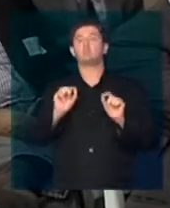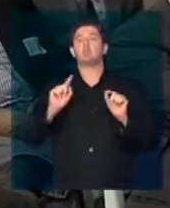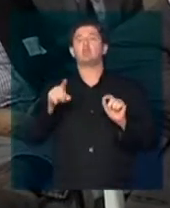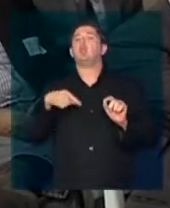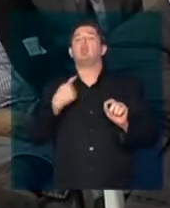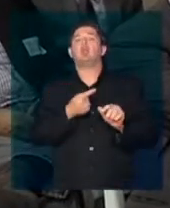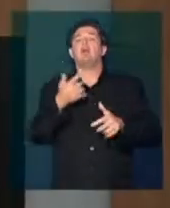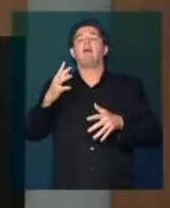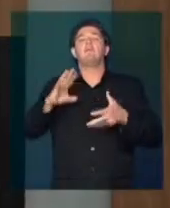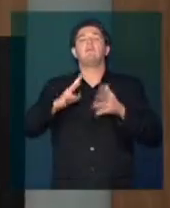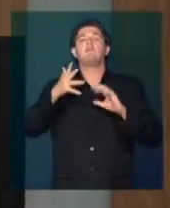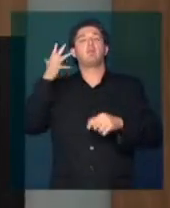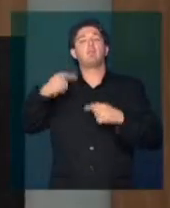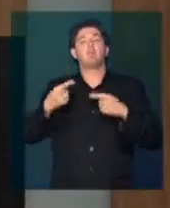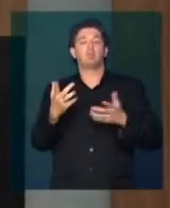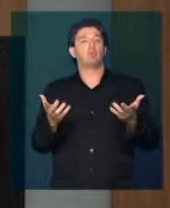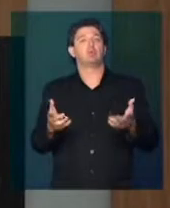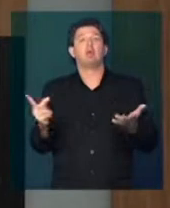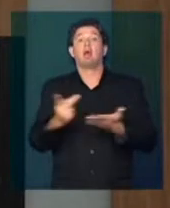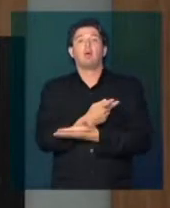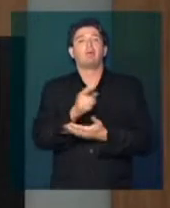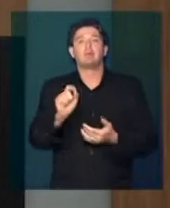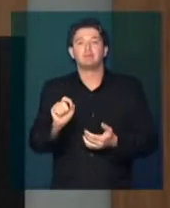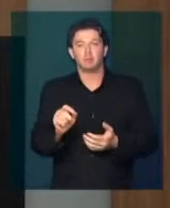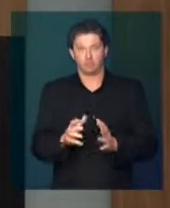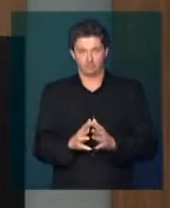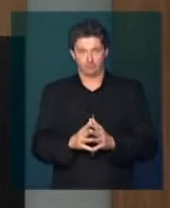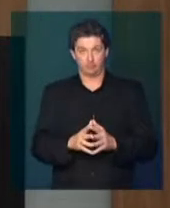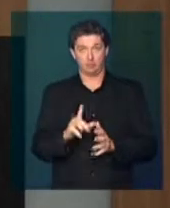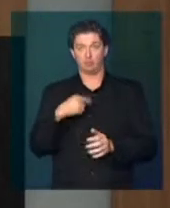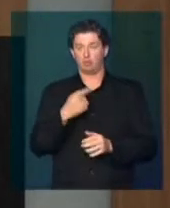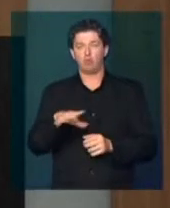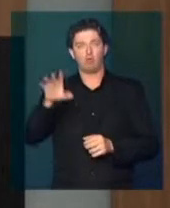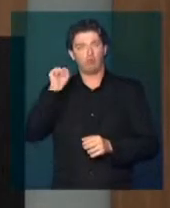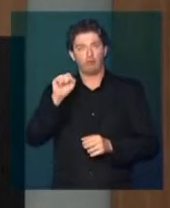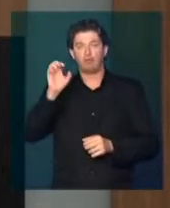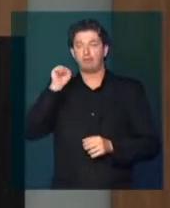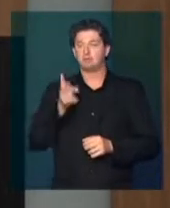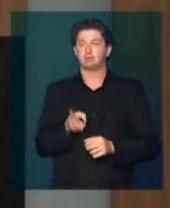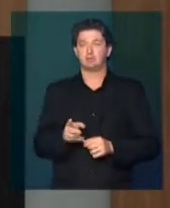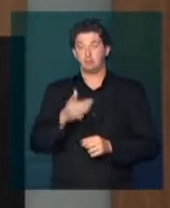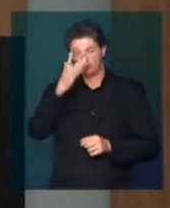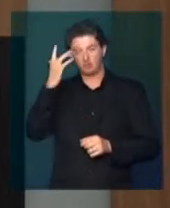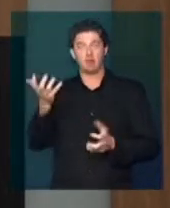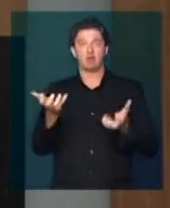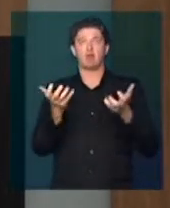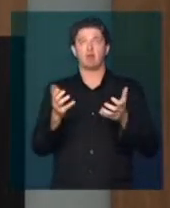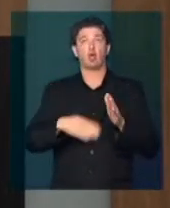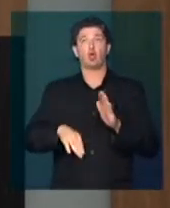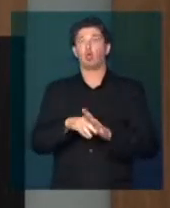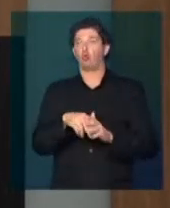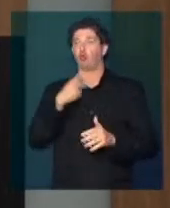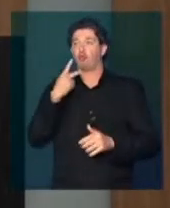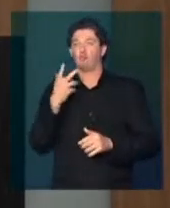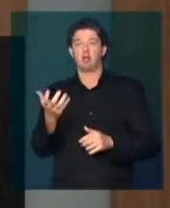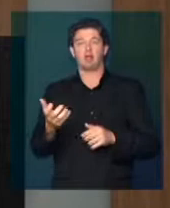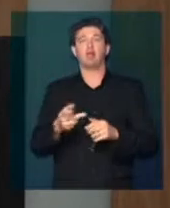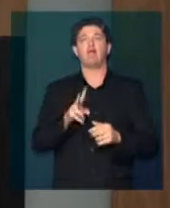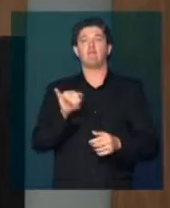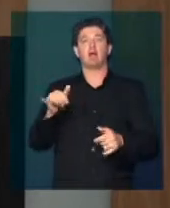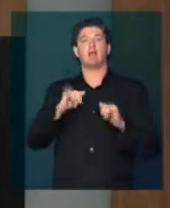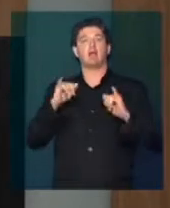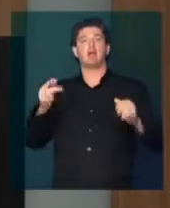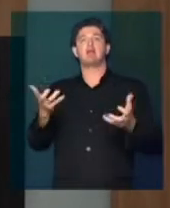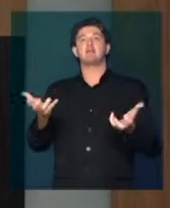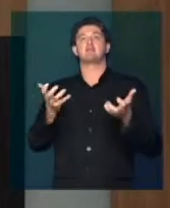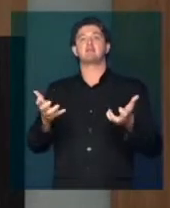discutindo na reforma política? O que que aconteceu? Nós sempre ouvimos falar, todo mundo quer, todo mundo diz, todo mundo vai para a campanha